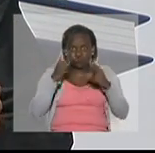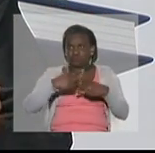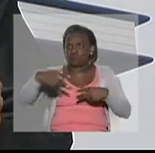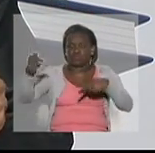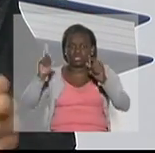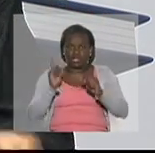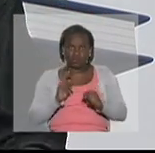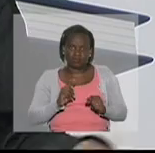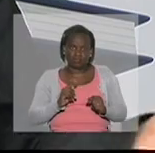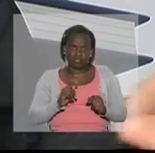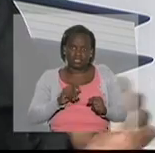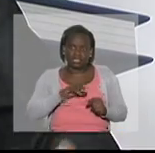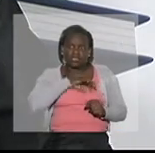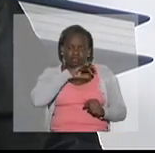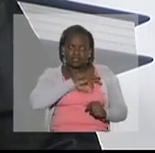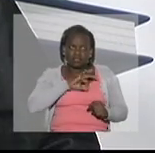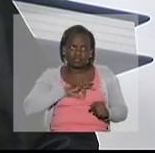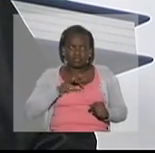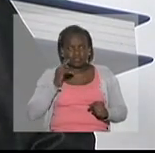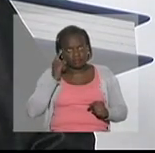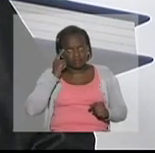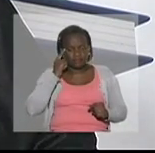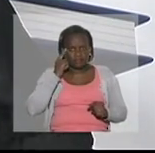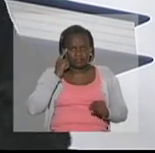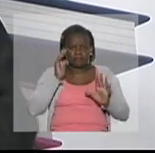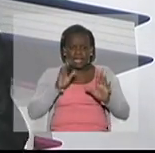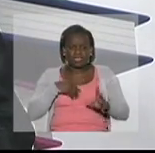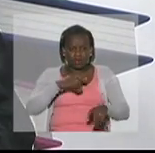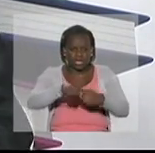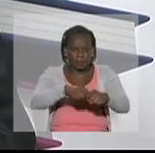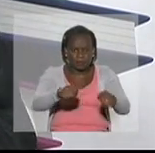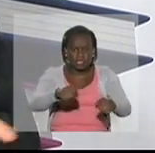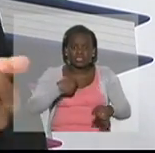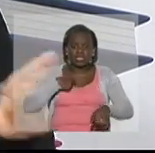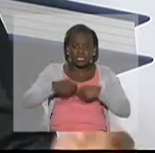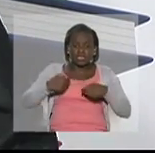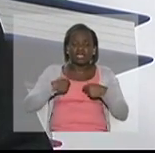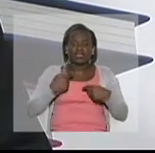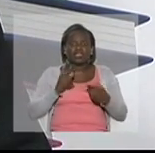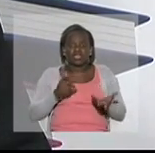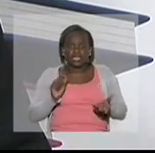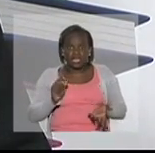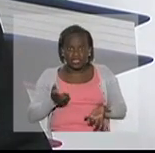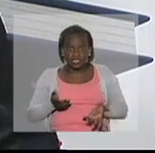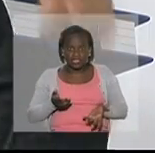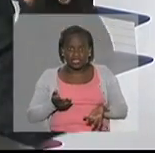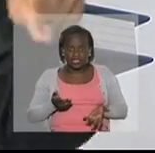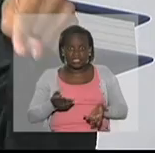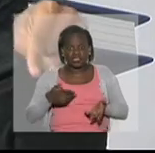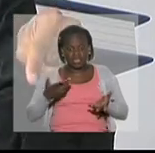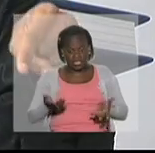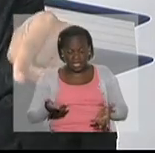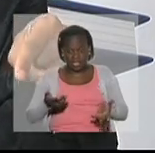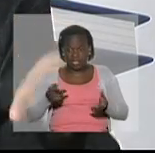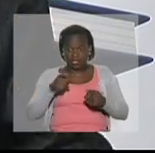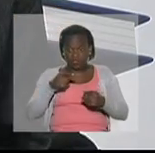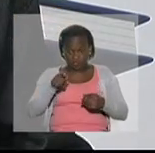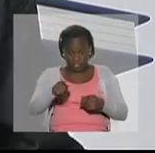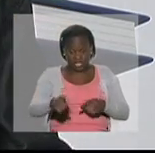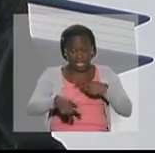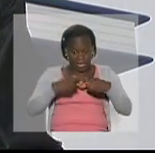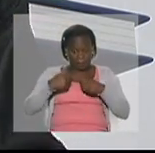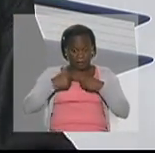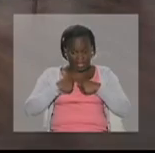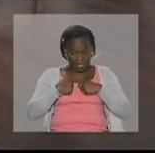ser arrastado pelo vento. É claro que a onça falou, mas se eu te amarro, quem é que vai me amarrar depois? Então me amarre o senhor,